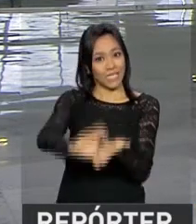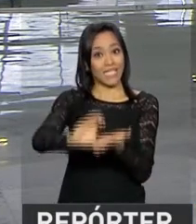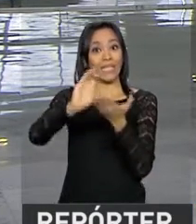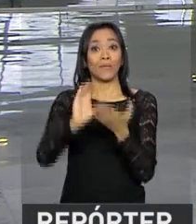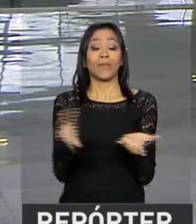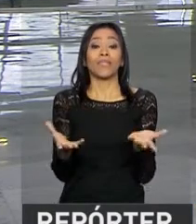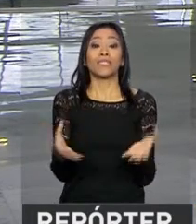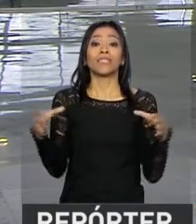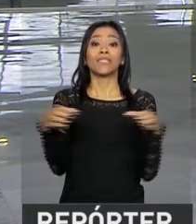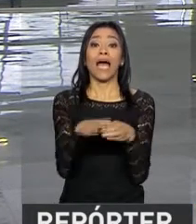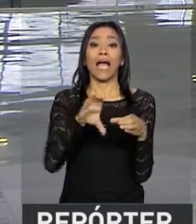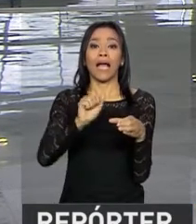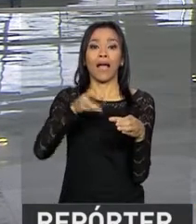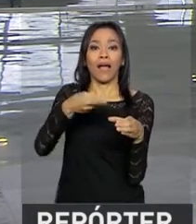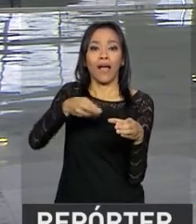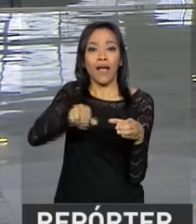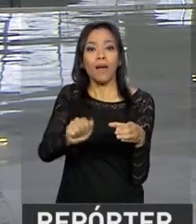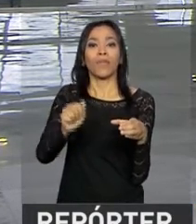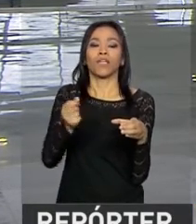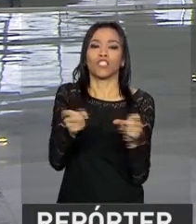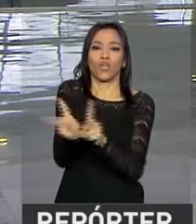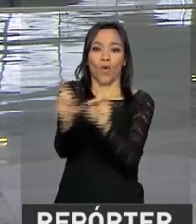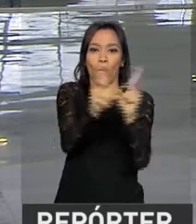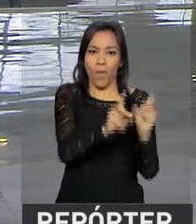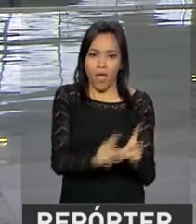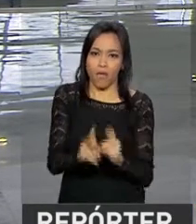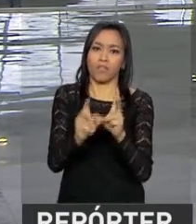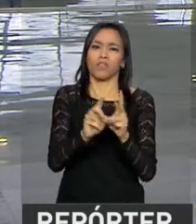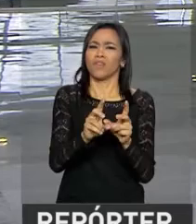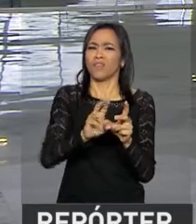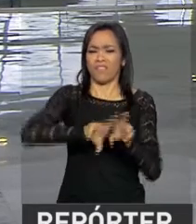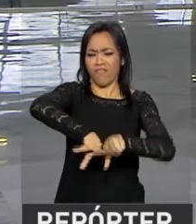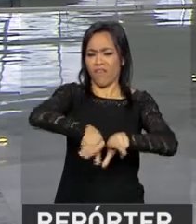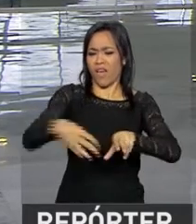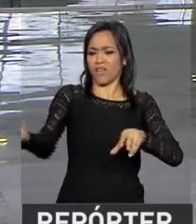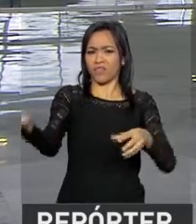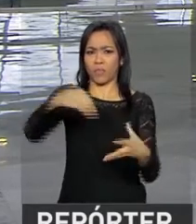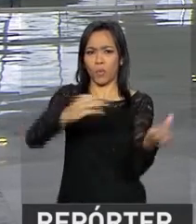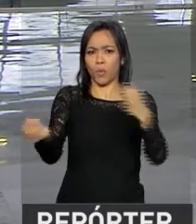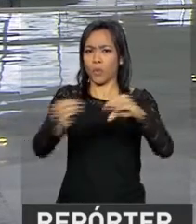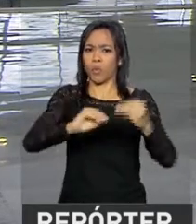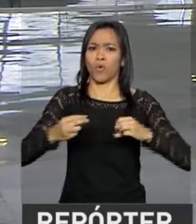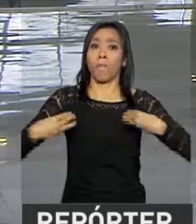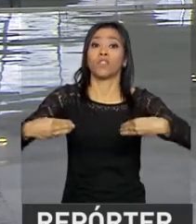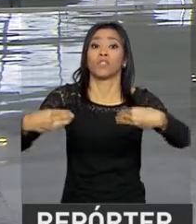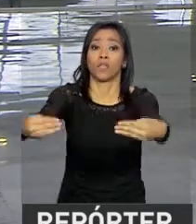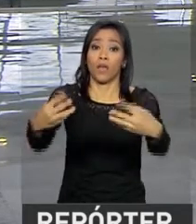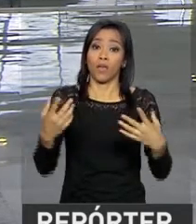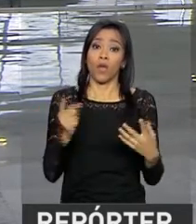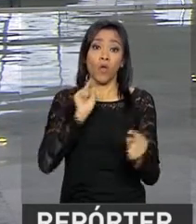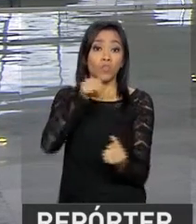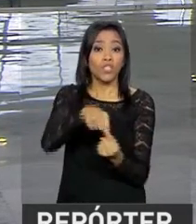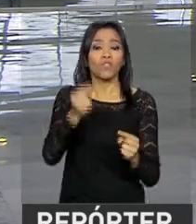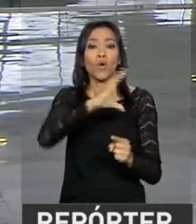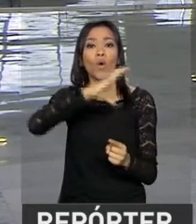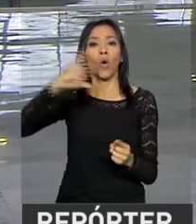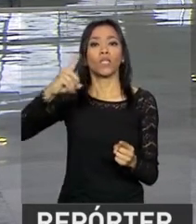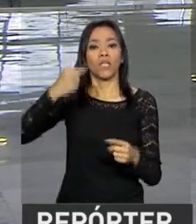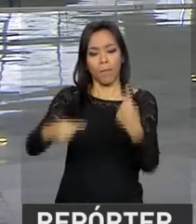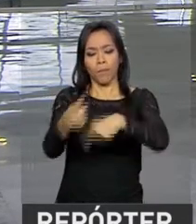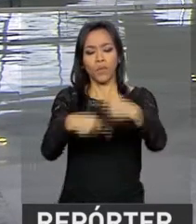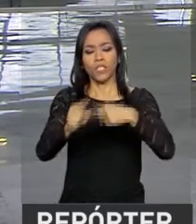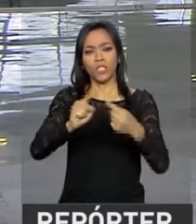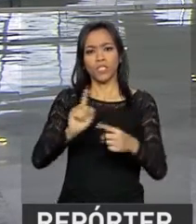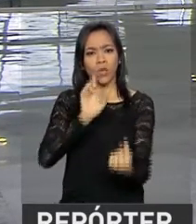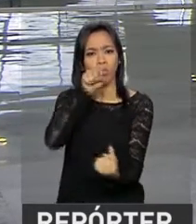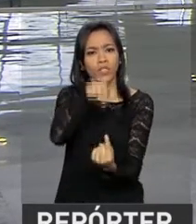exterior a câmara é composta por vários ministérios do governo e tem por objetivo formular e coordenar políticas relacionadas ao comércio